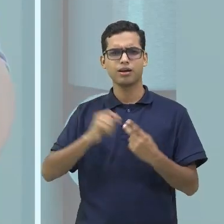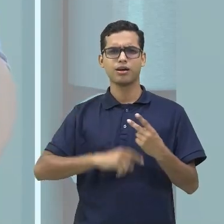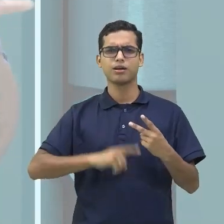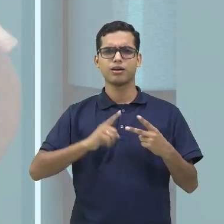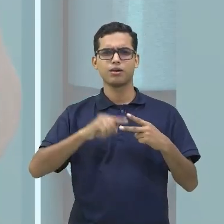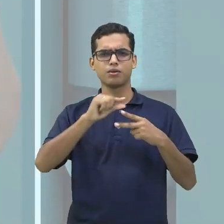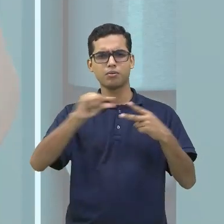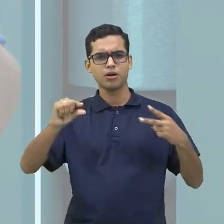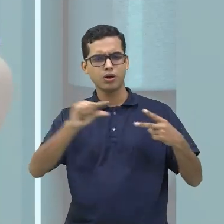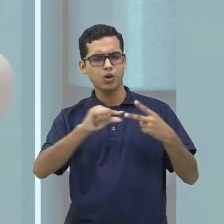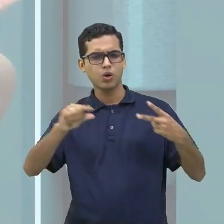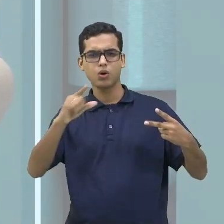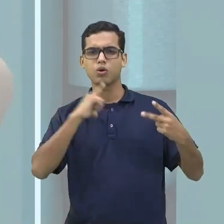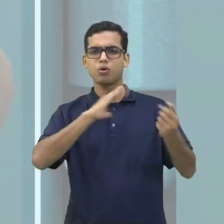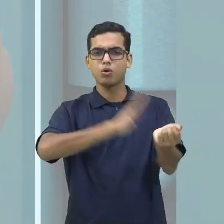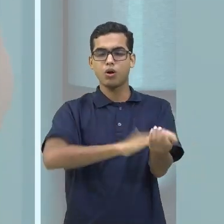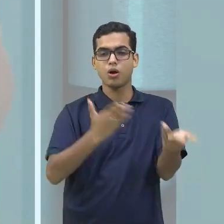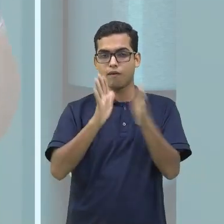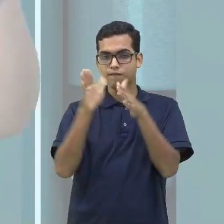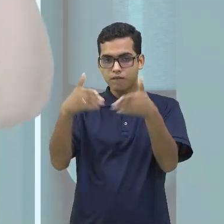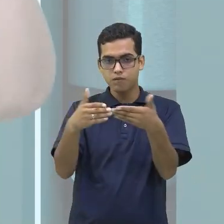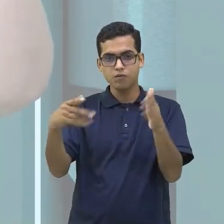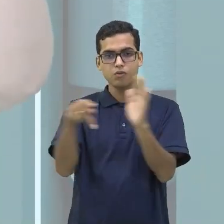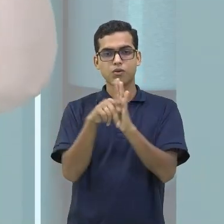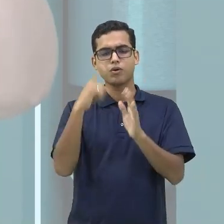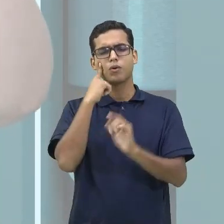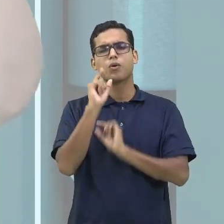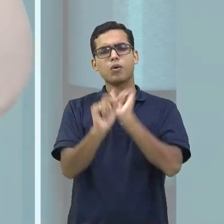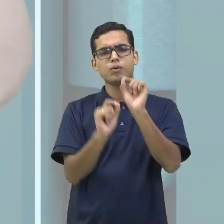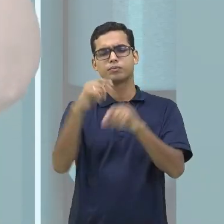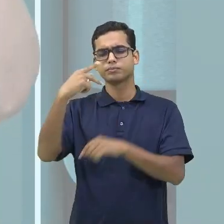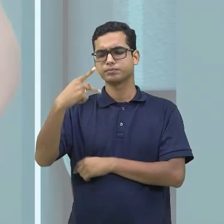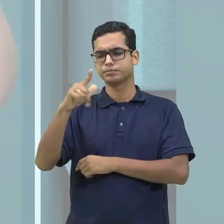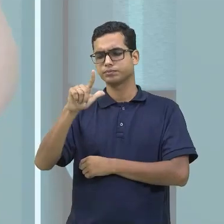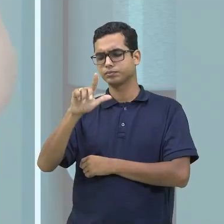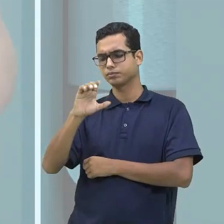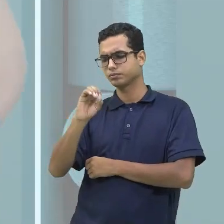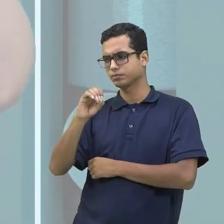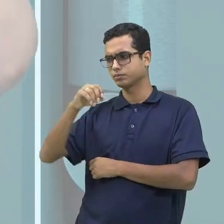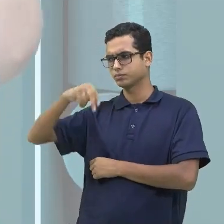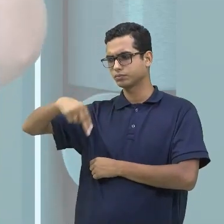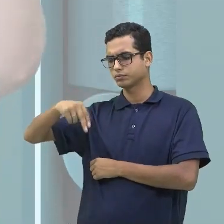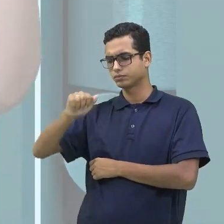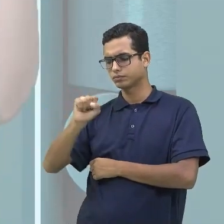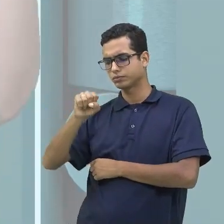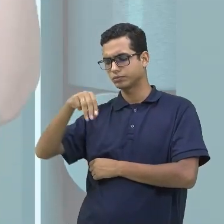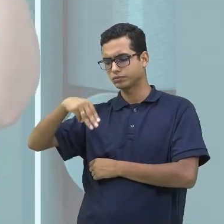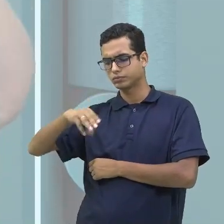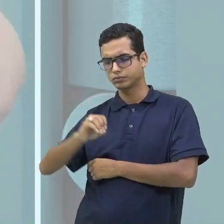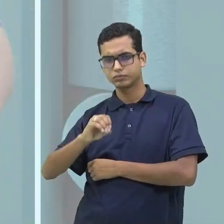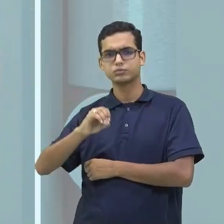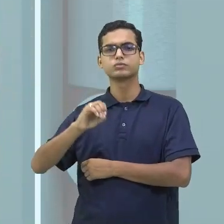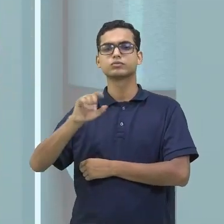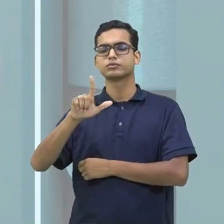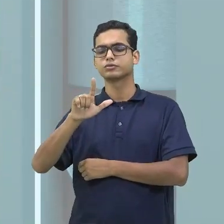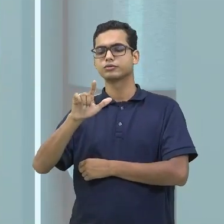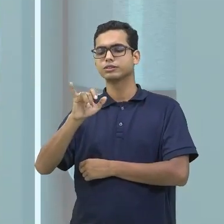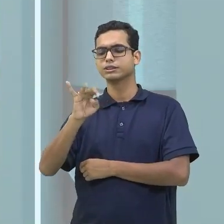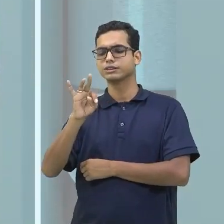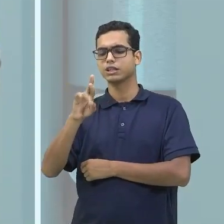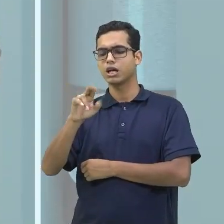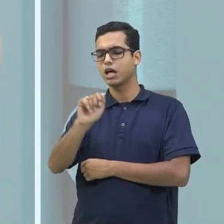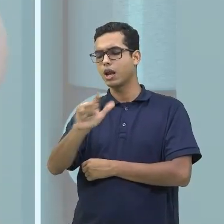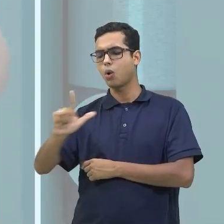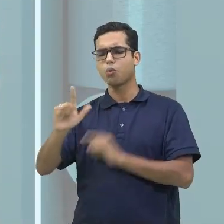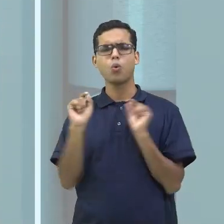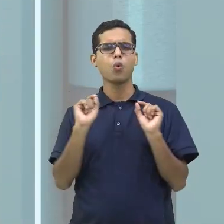esse o vicioso, é um pleonasmo que nós chamamos de literário, porque ele traz a repetição da ideia, né? De certa